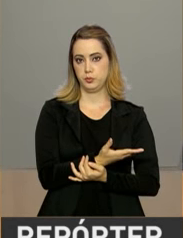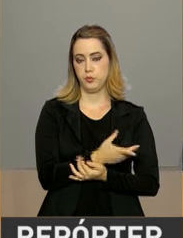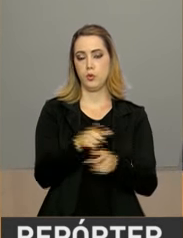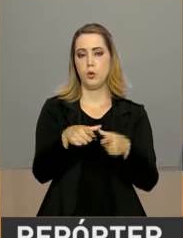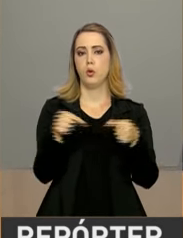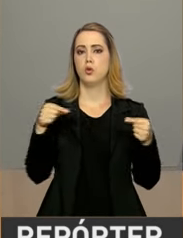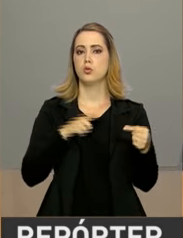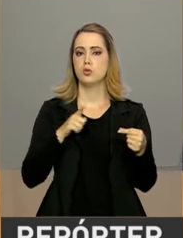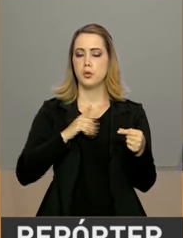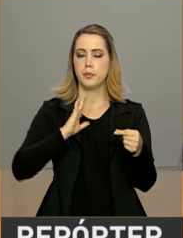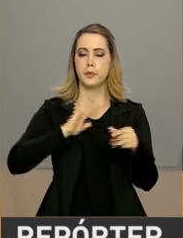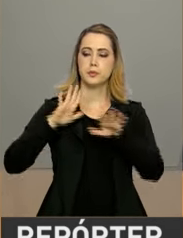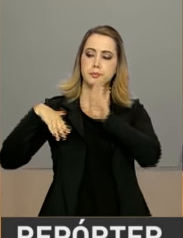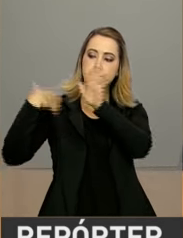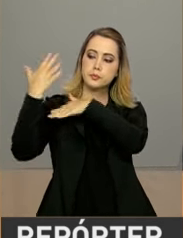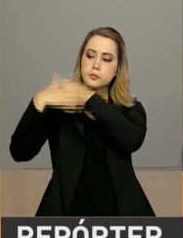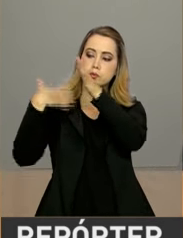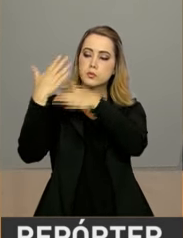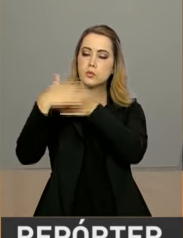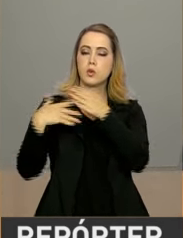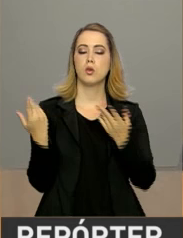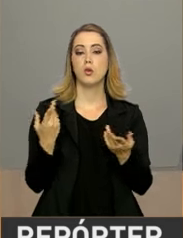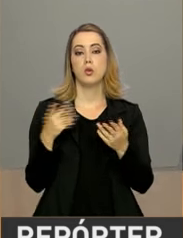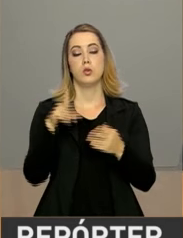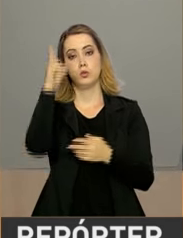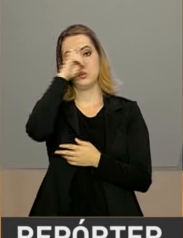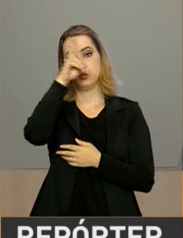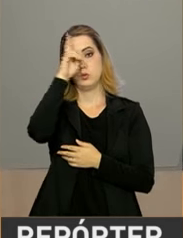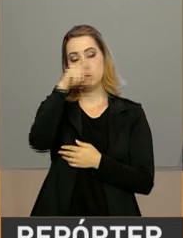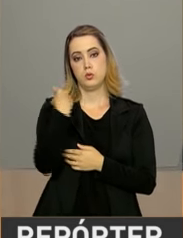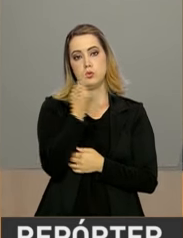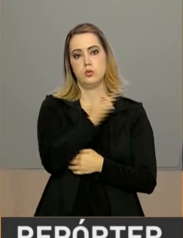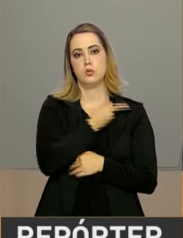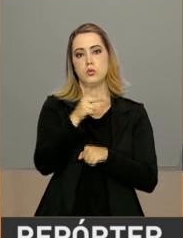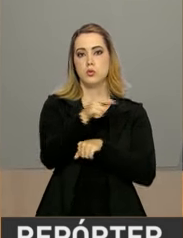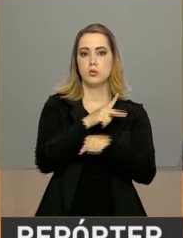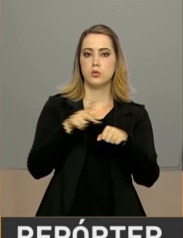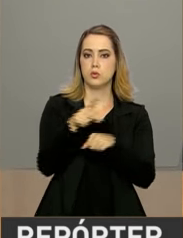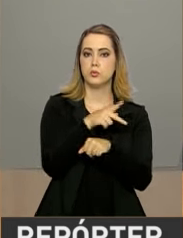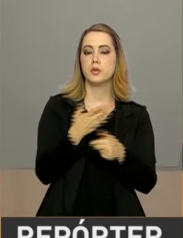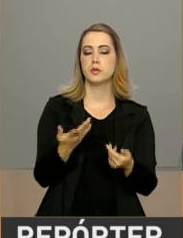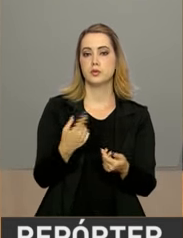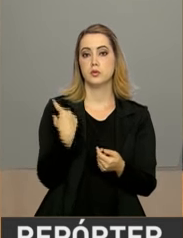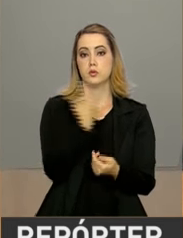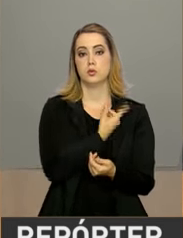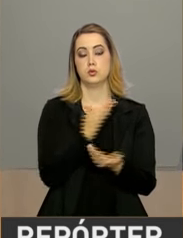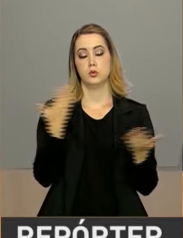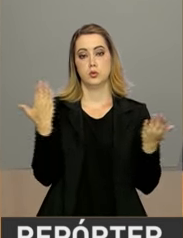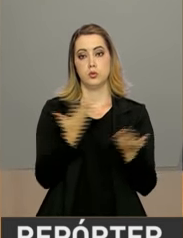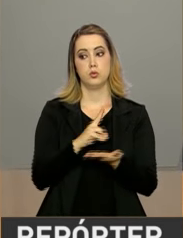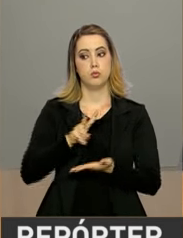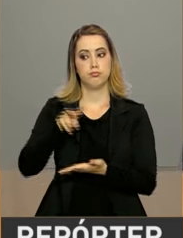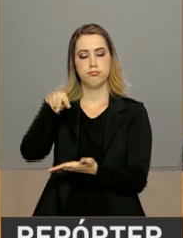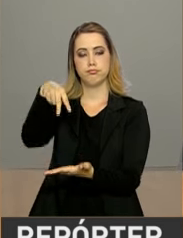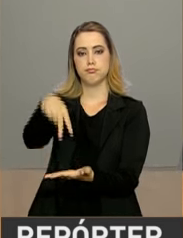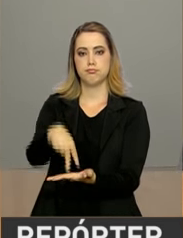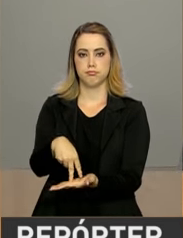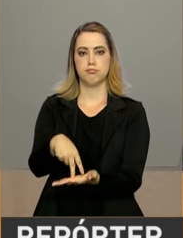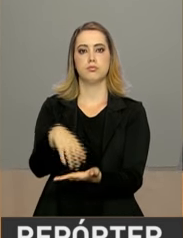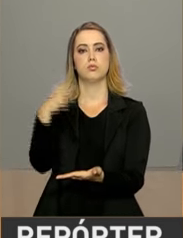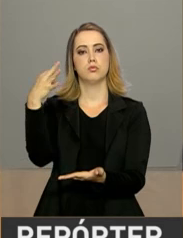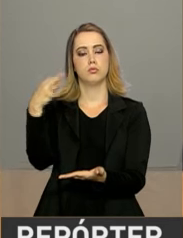envolvimento com o nosso país e nós estamos aqui precisamente